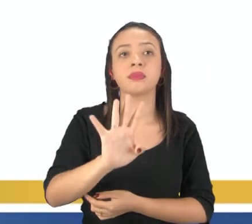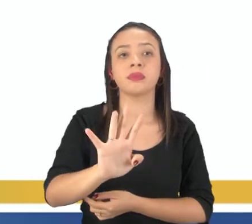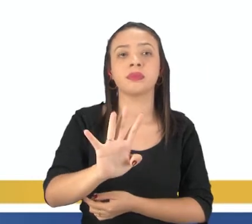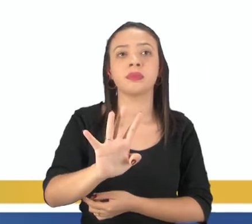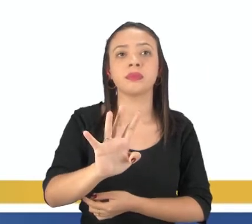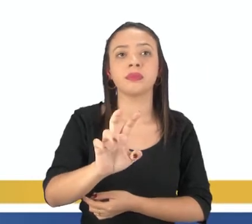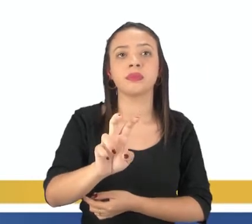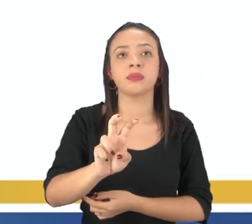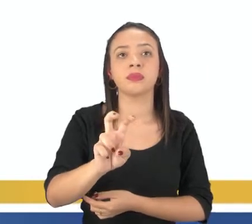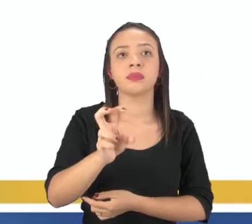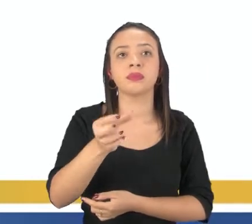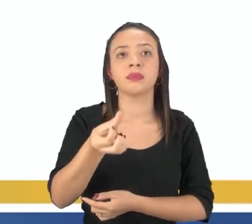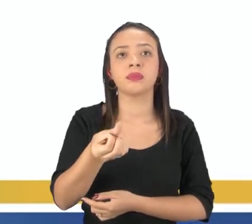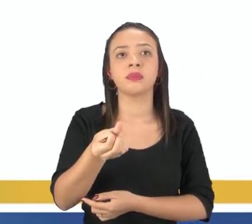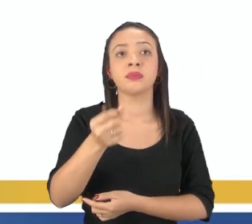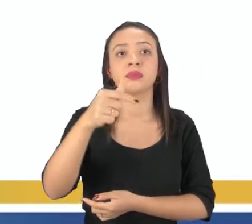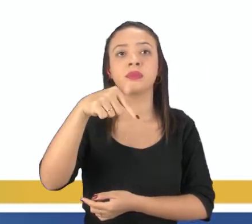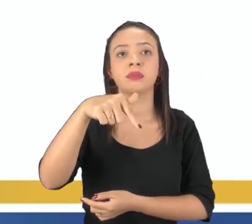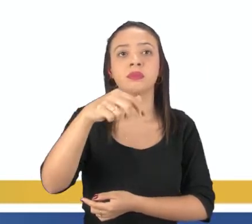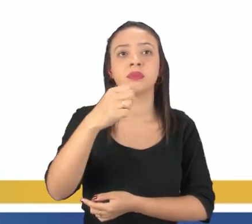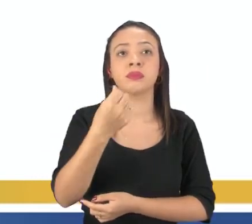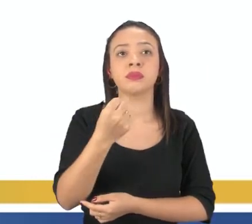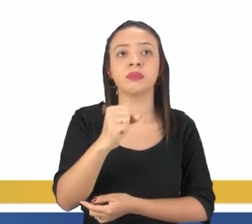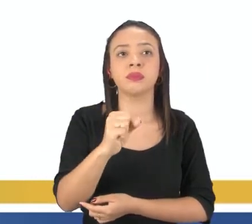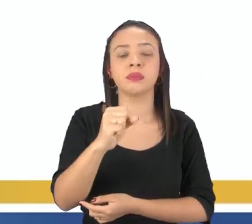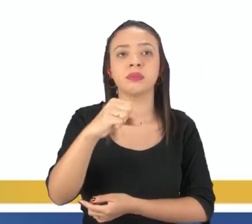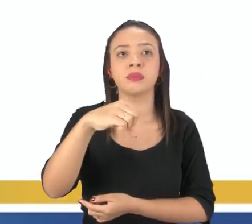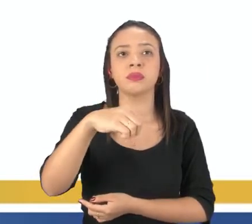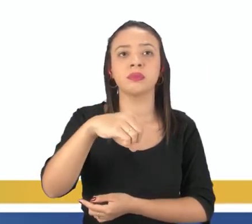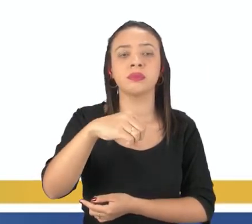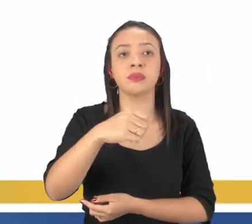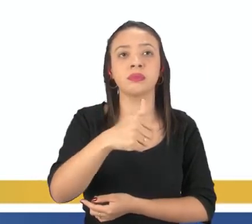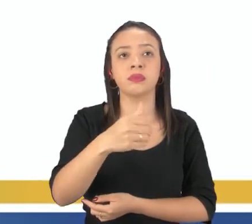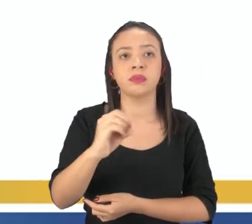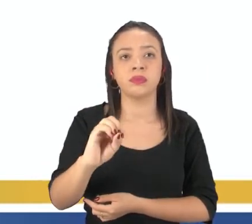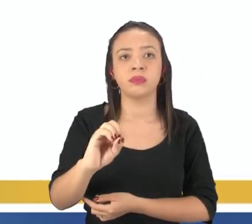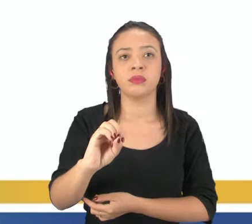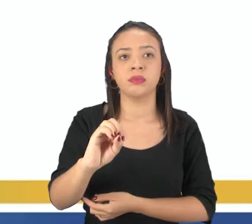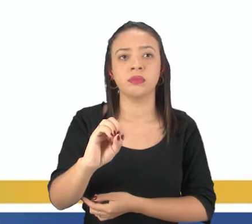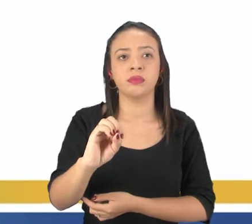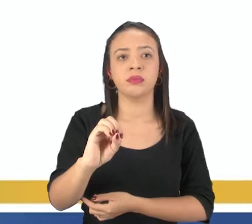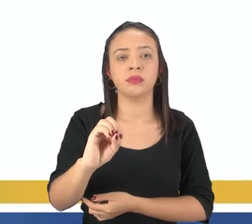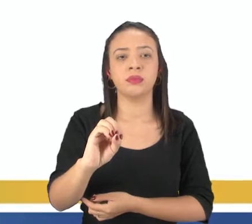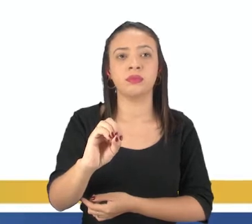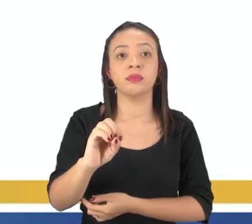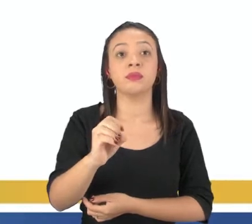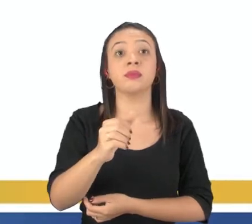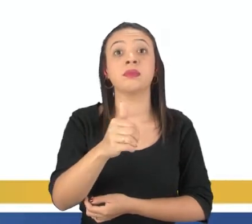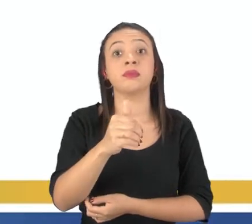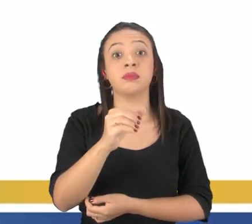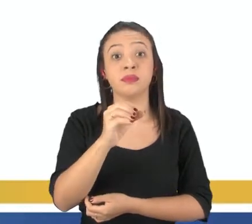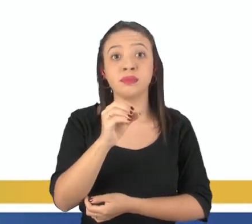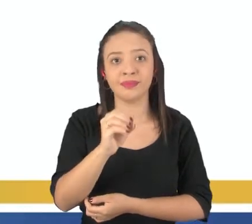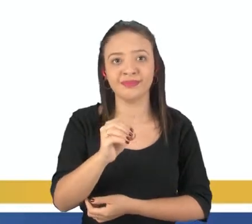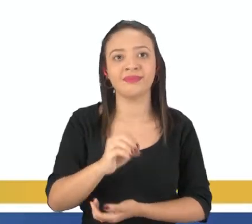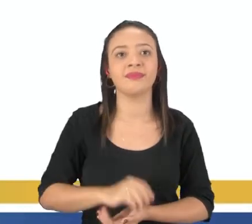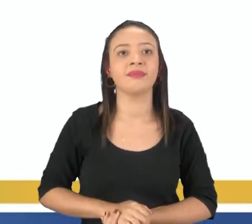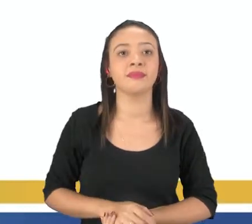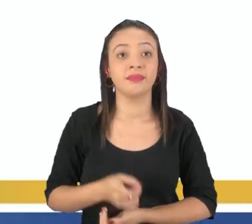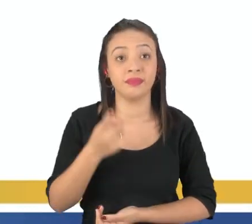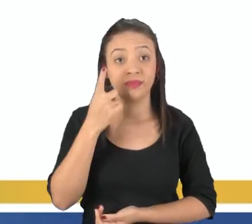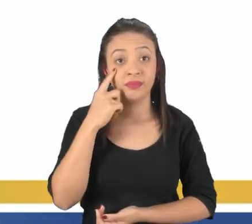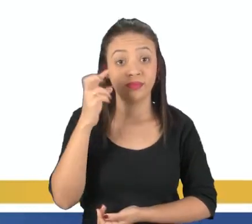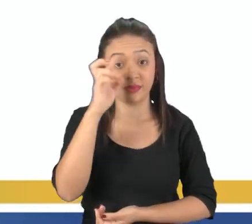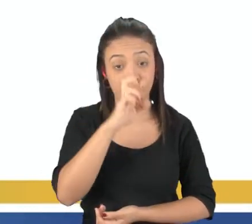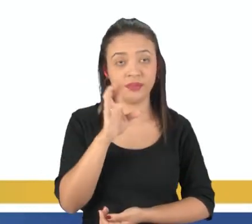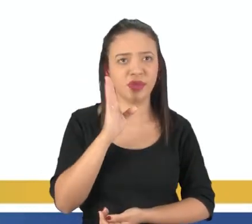3 4 5 6 7 8 9 10 Peixinhos